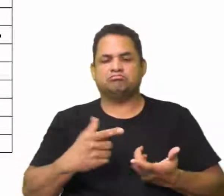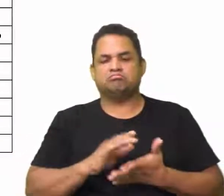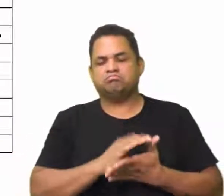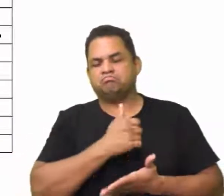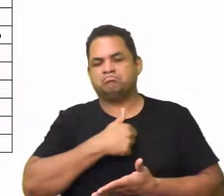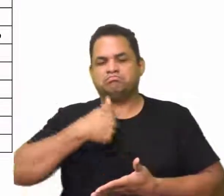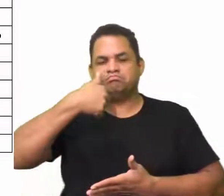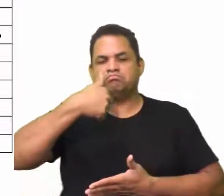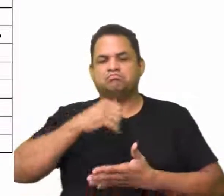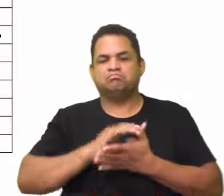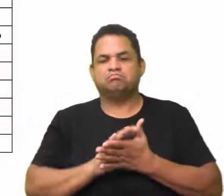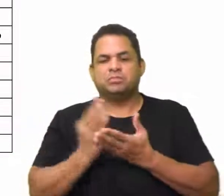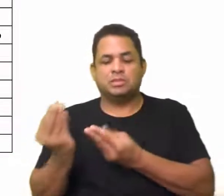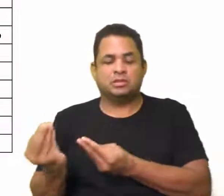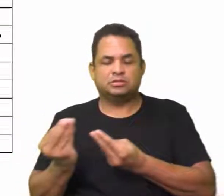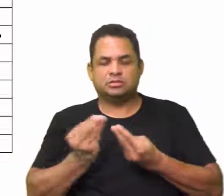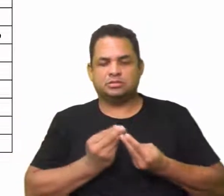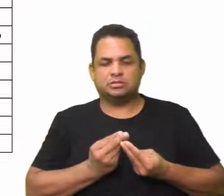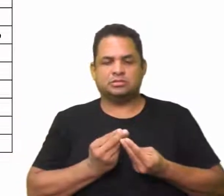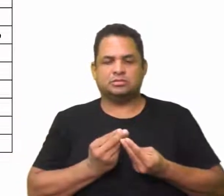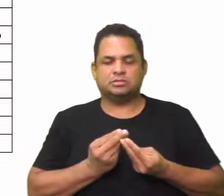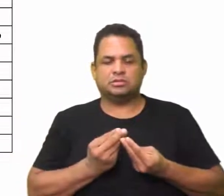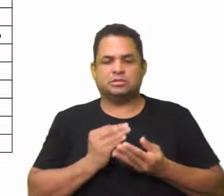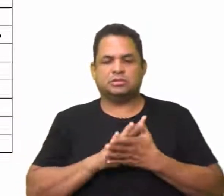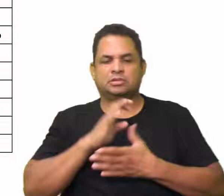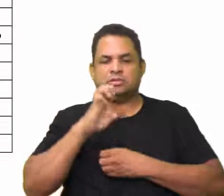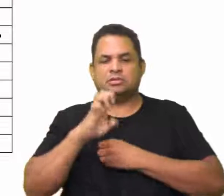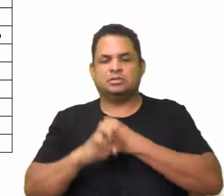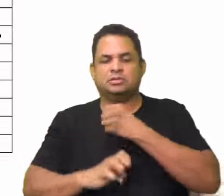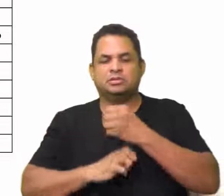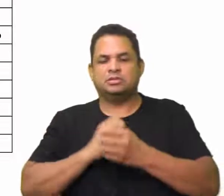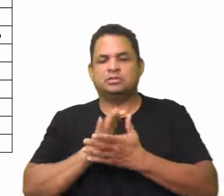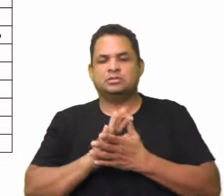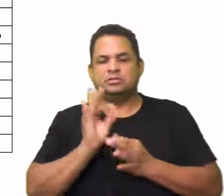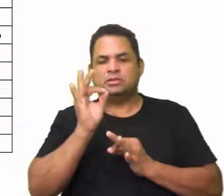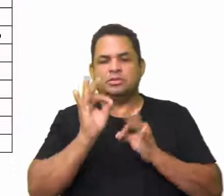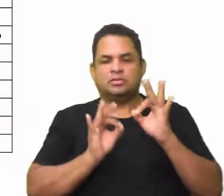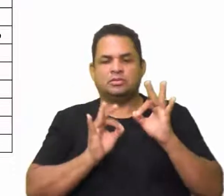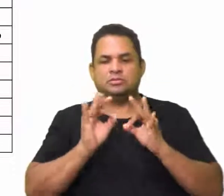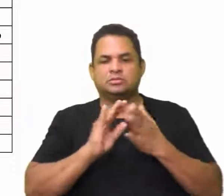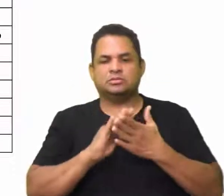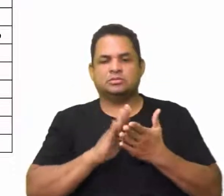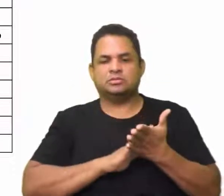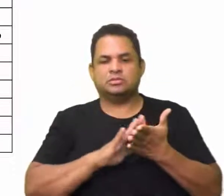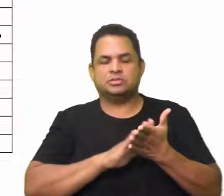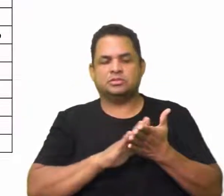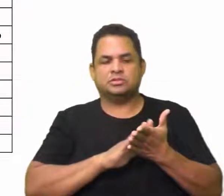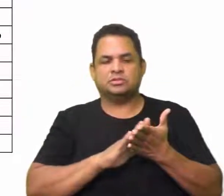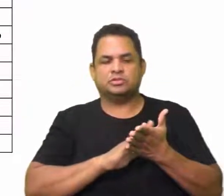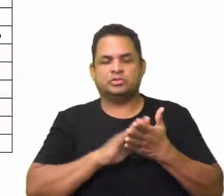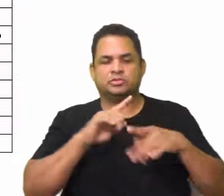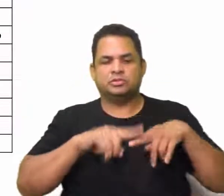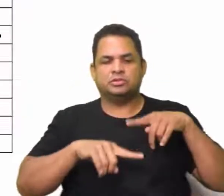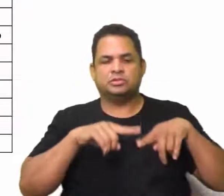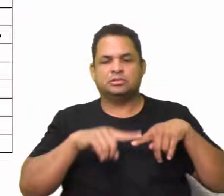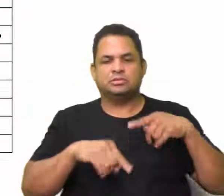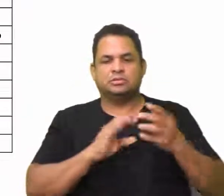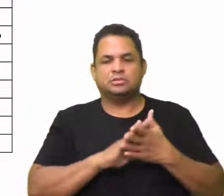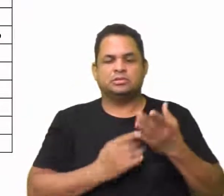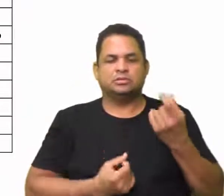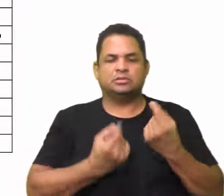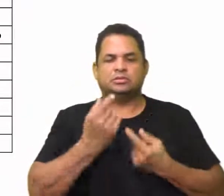no caso, receber. Então, essa tabela ela fica ordenada dessa forma. Quando esfregamos dois corpos, alguns